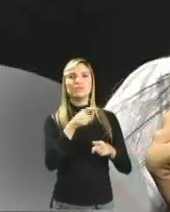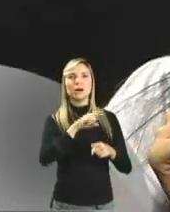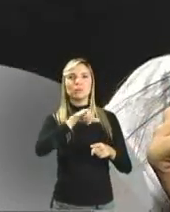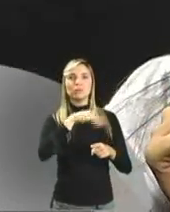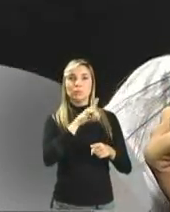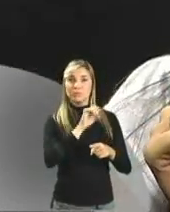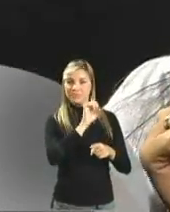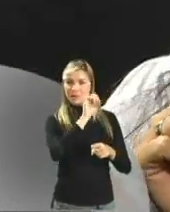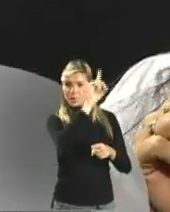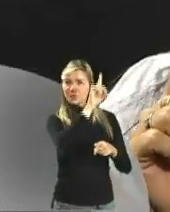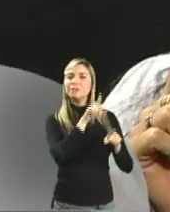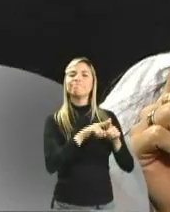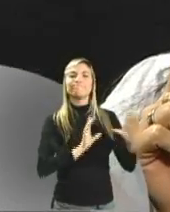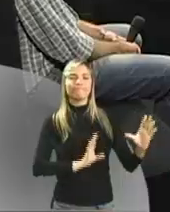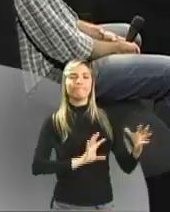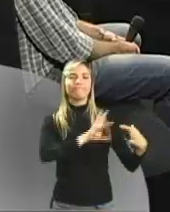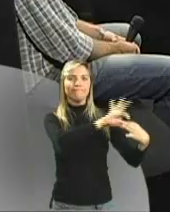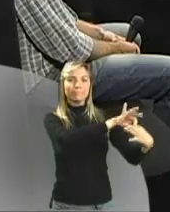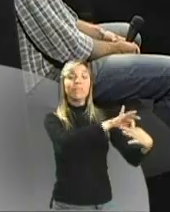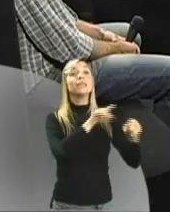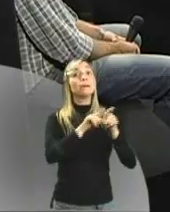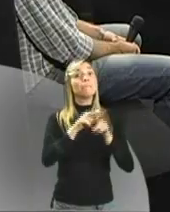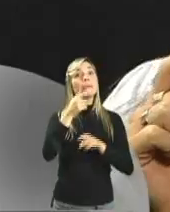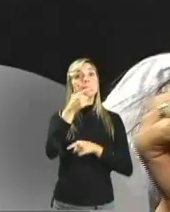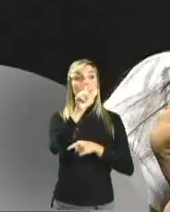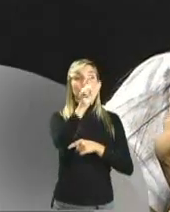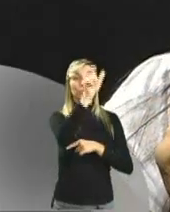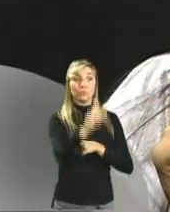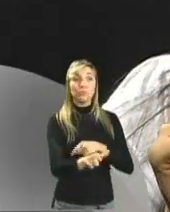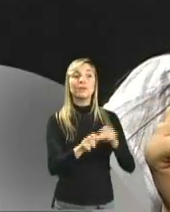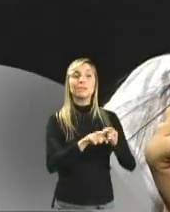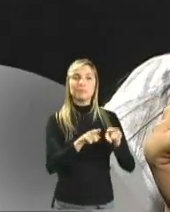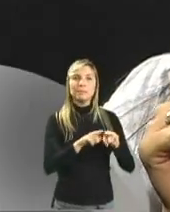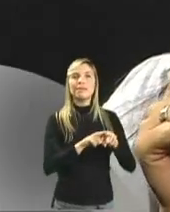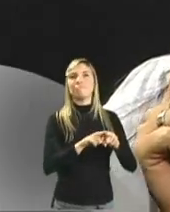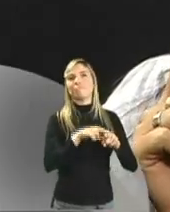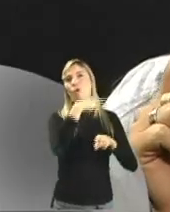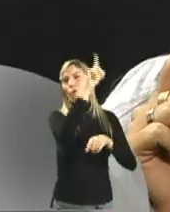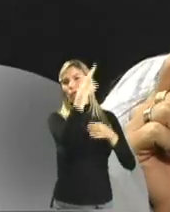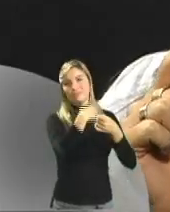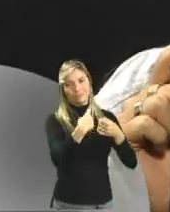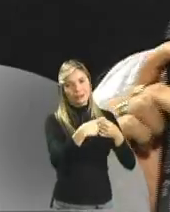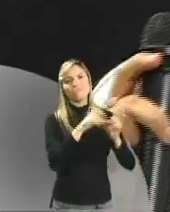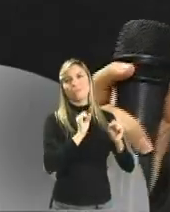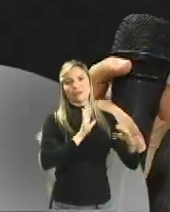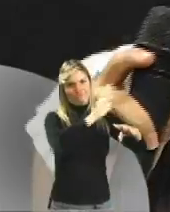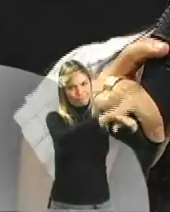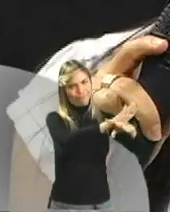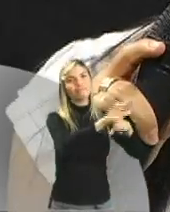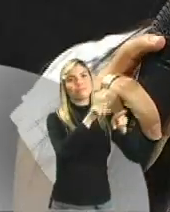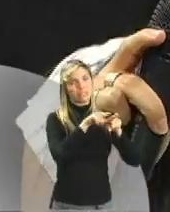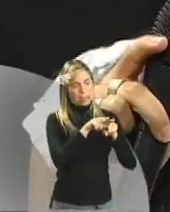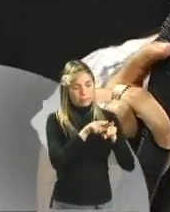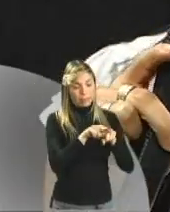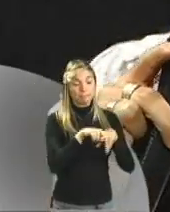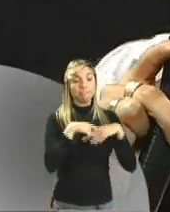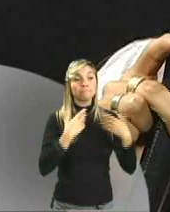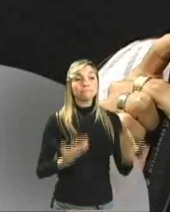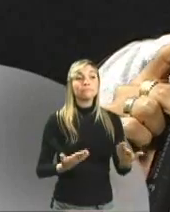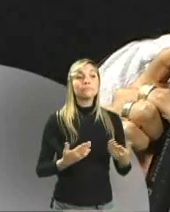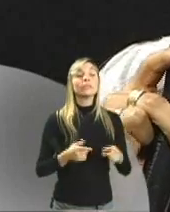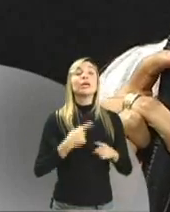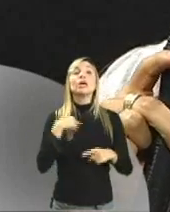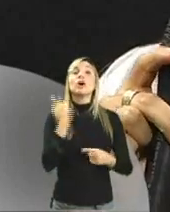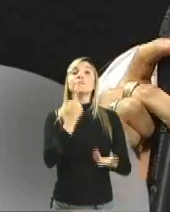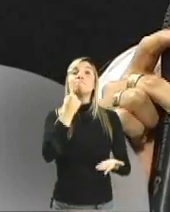são vinculados ao projeto. CEMUSA, para quem não é de Divinópolis, é a Secretaria Municipal aqui de Saúde de Divinópolis. Isso. E